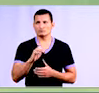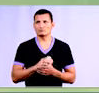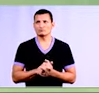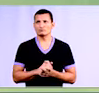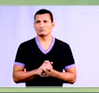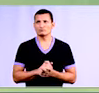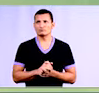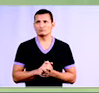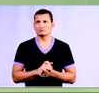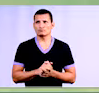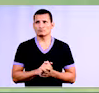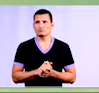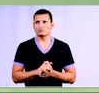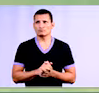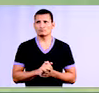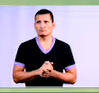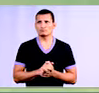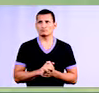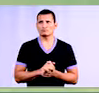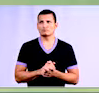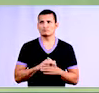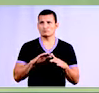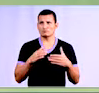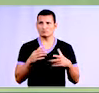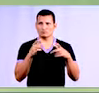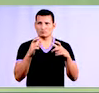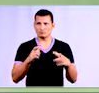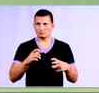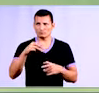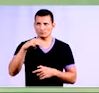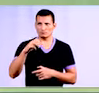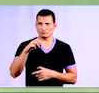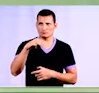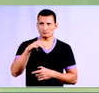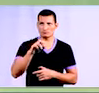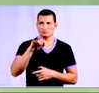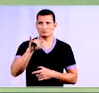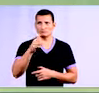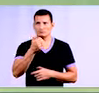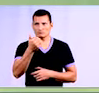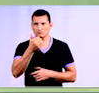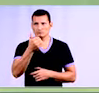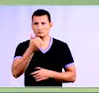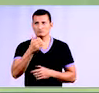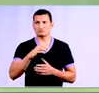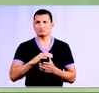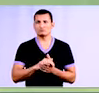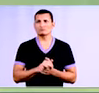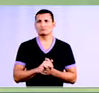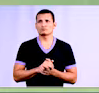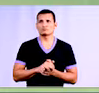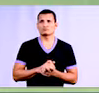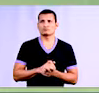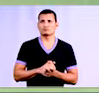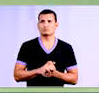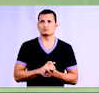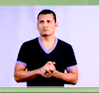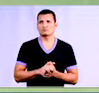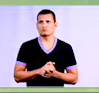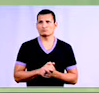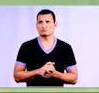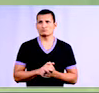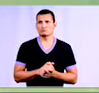Correspondente à posição de memória da primeira instrução, para que não haja